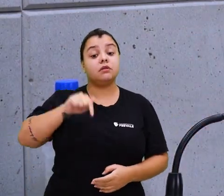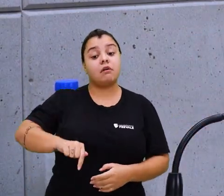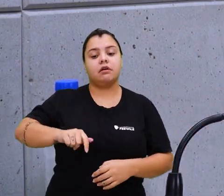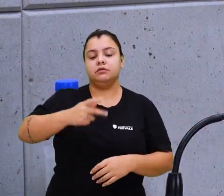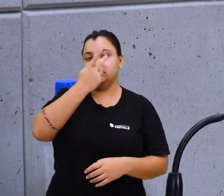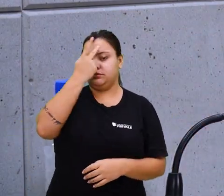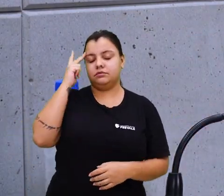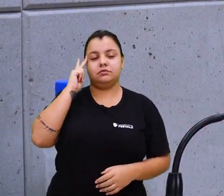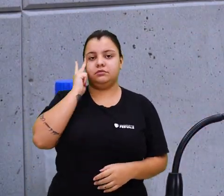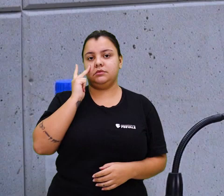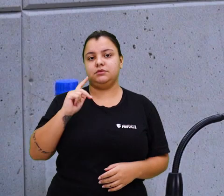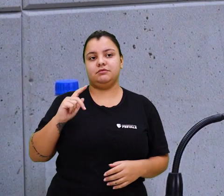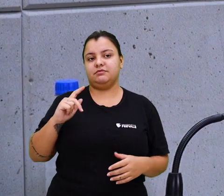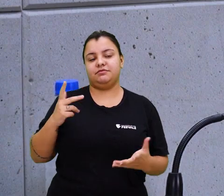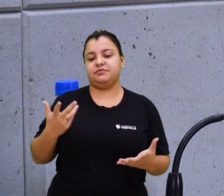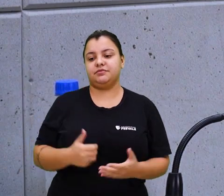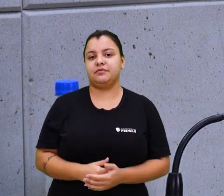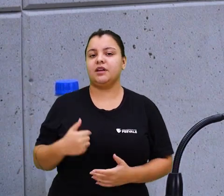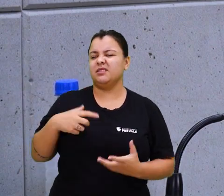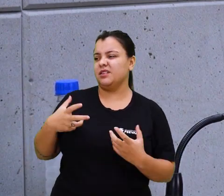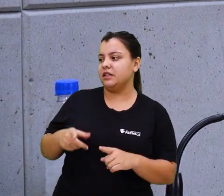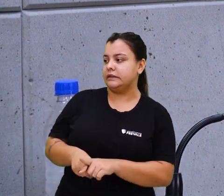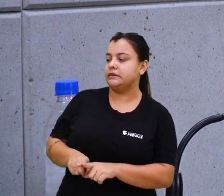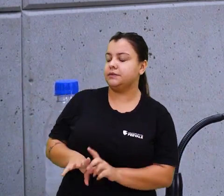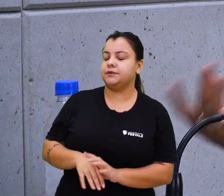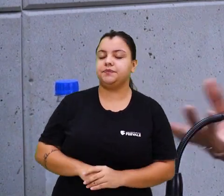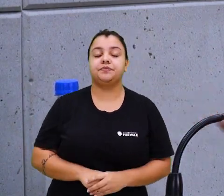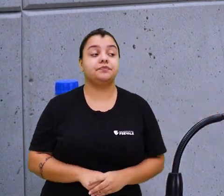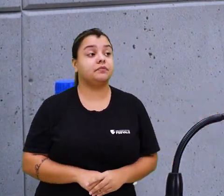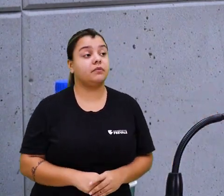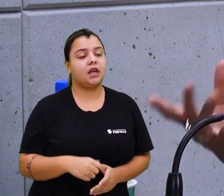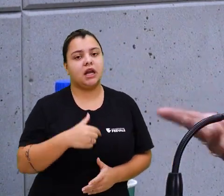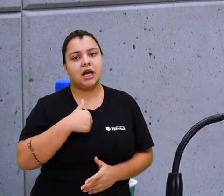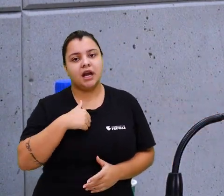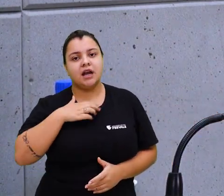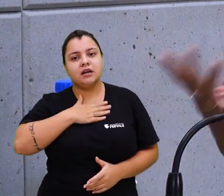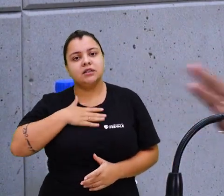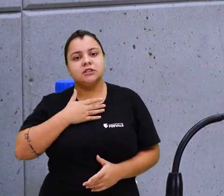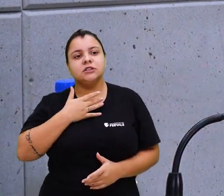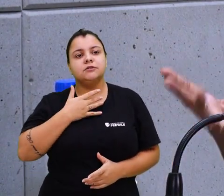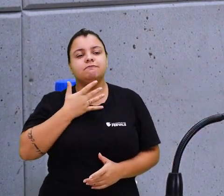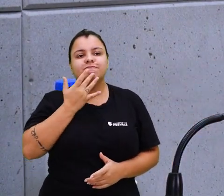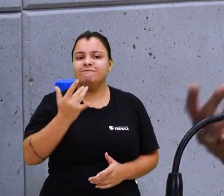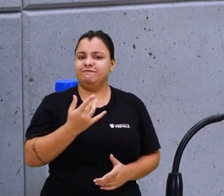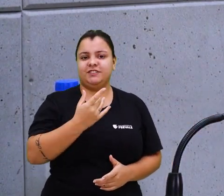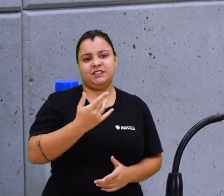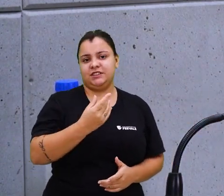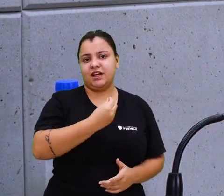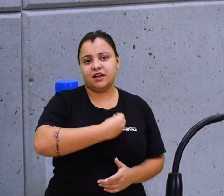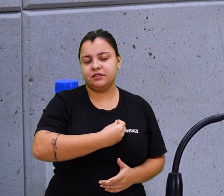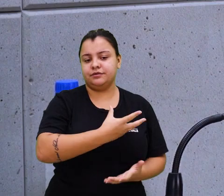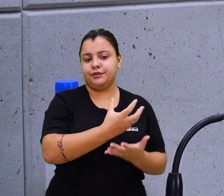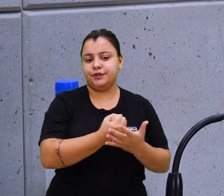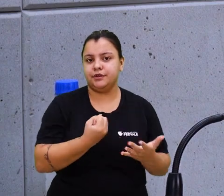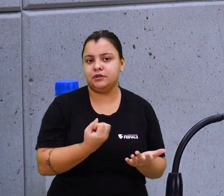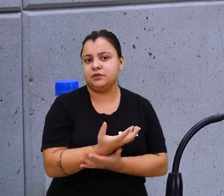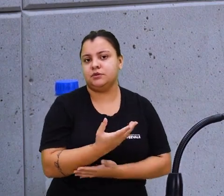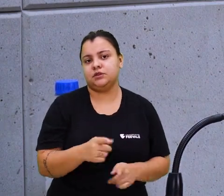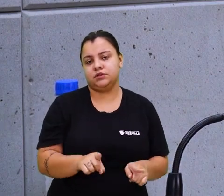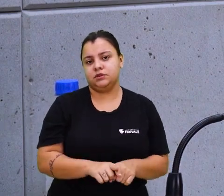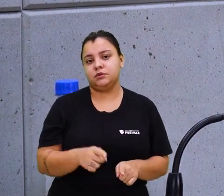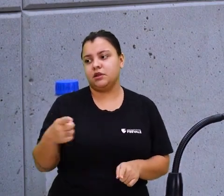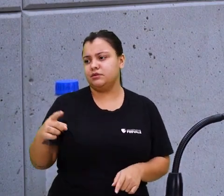pessoa sabe mais é eu gosto de ser facilitador assim né e mas eles são